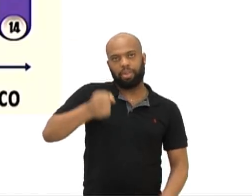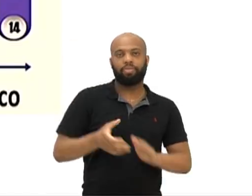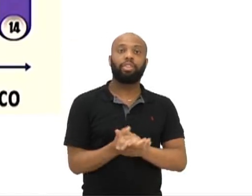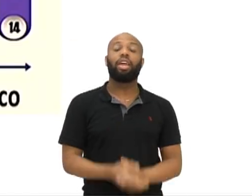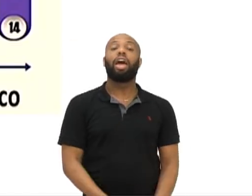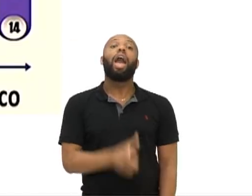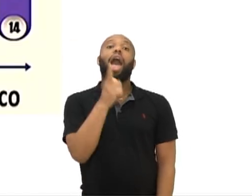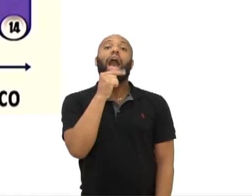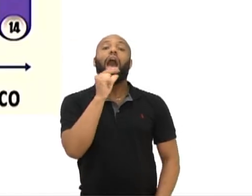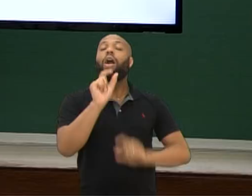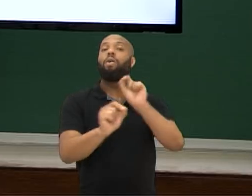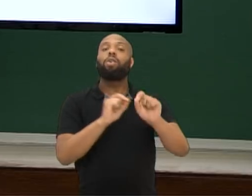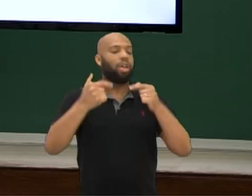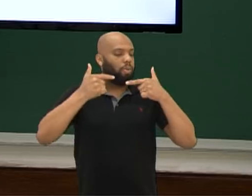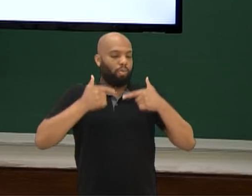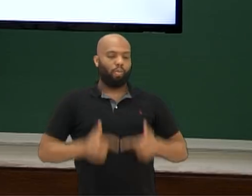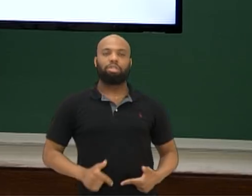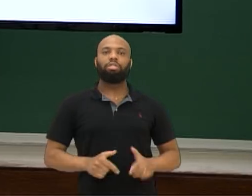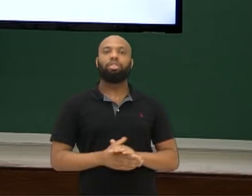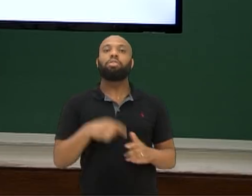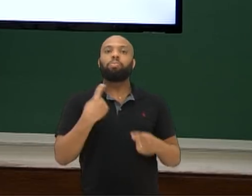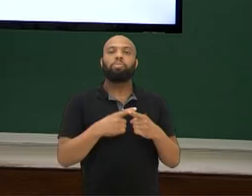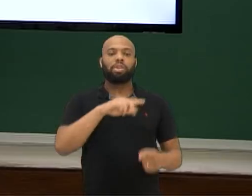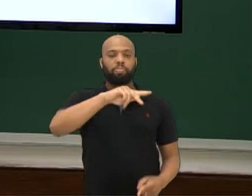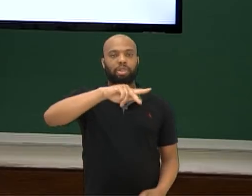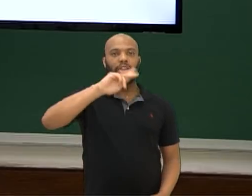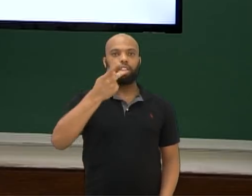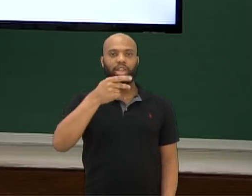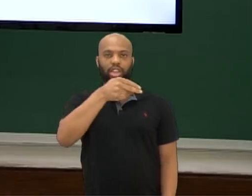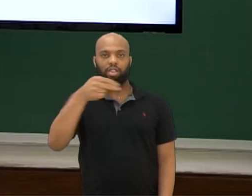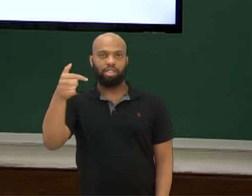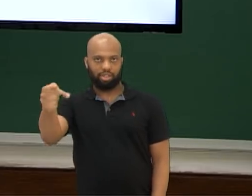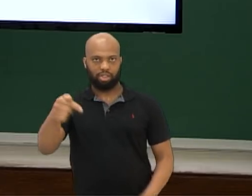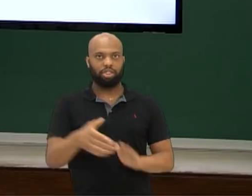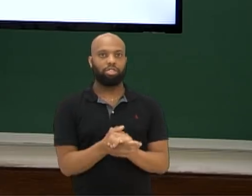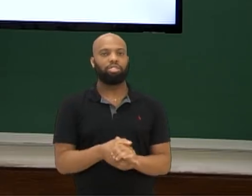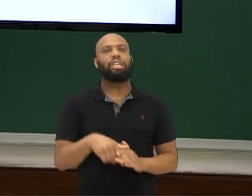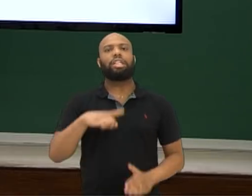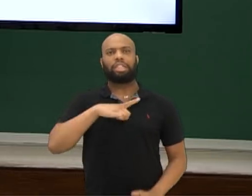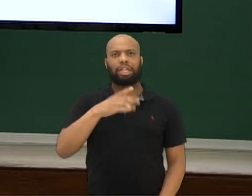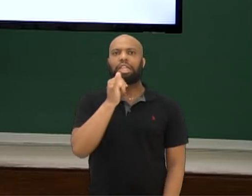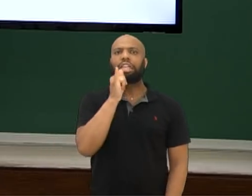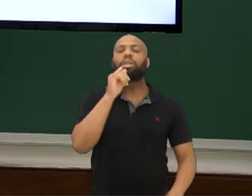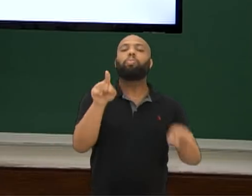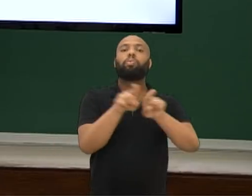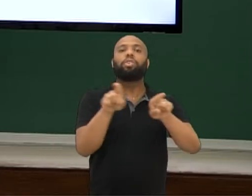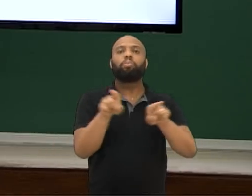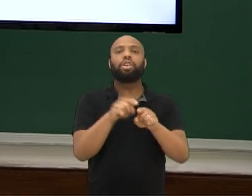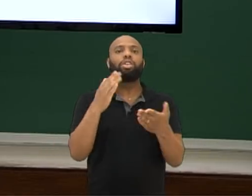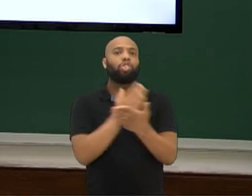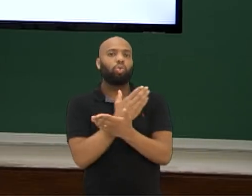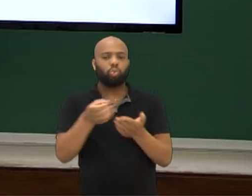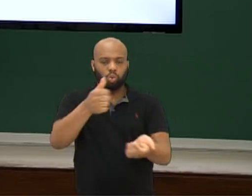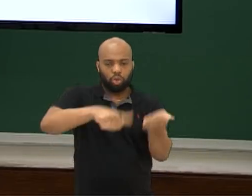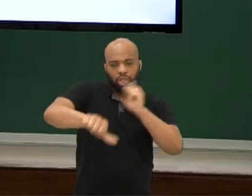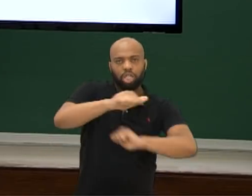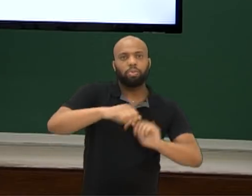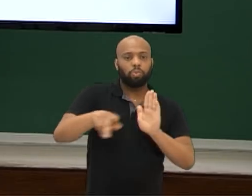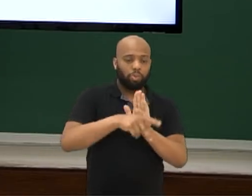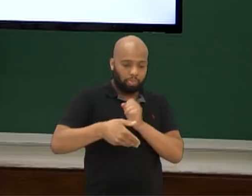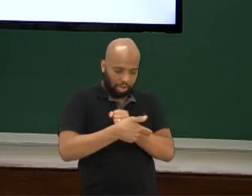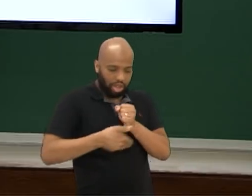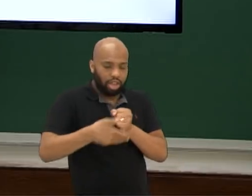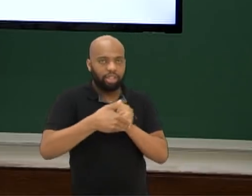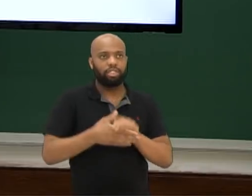água é uma substância neutra, né? pH igual a 7. E alguns exemplos aí de substâncias que a gente considera como